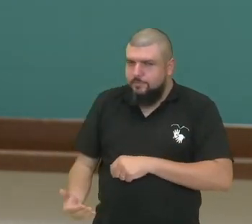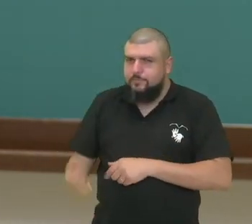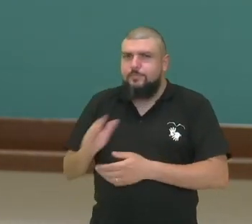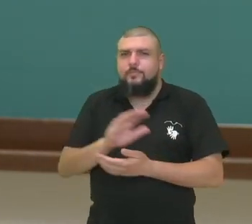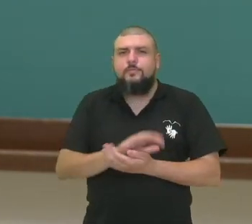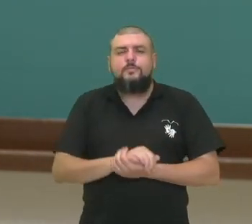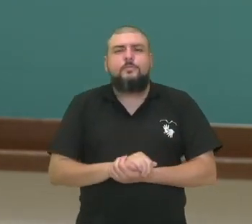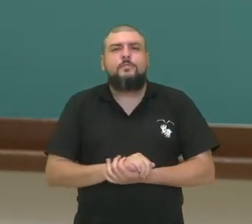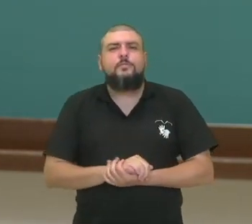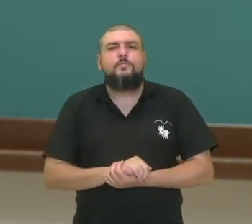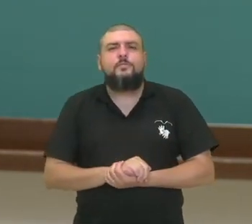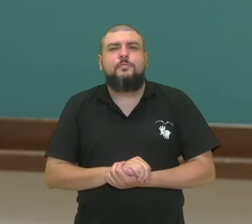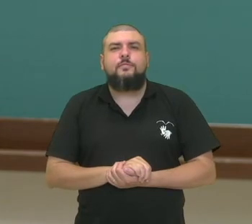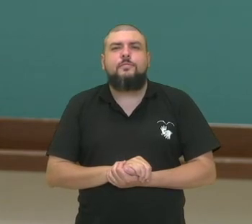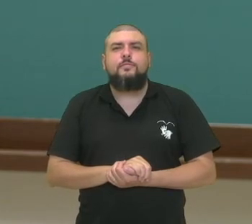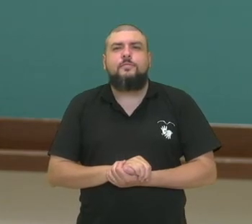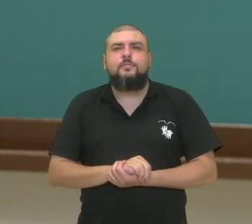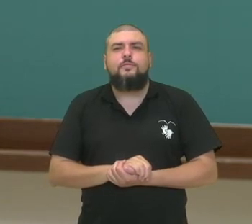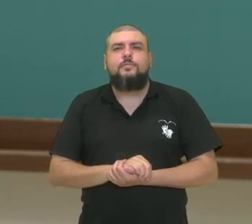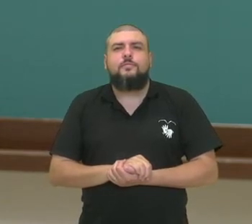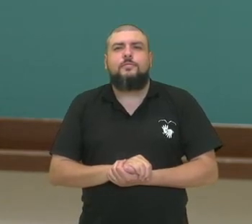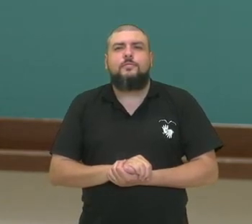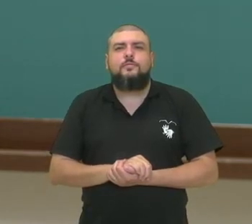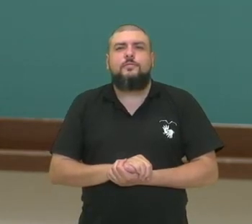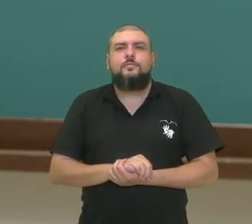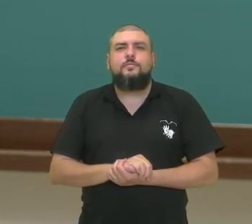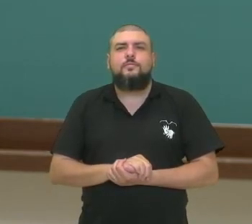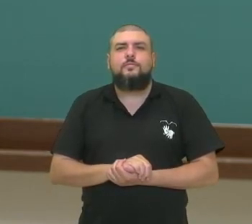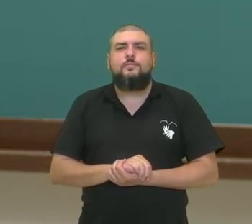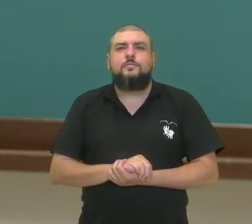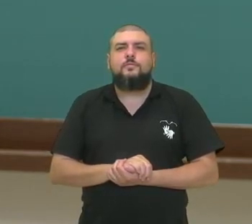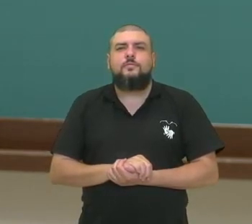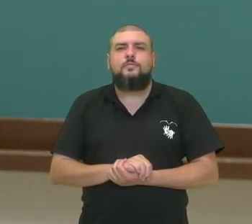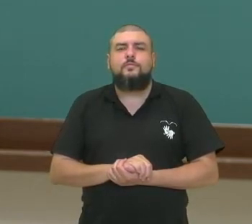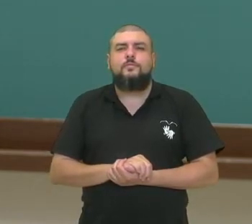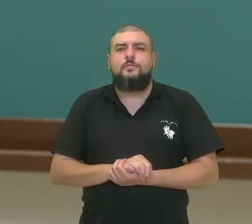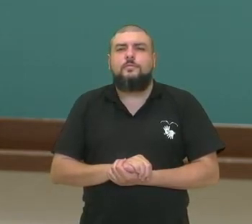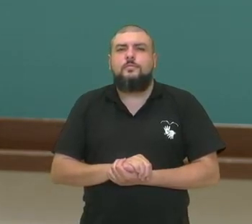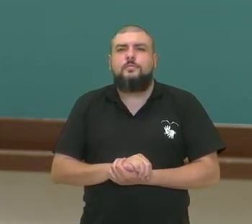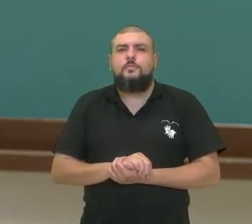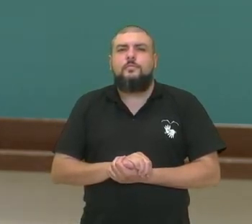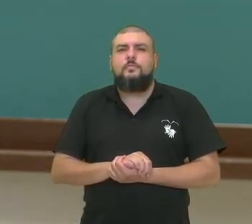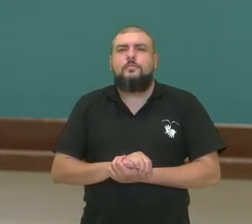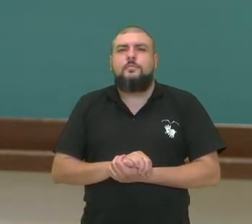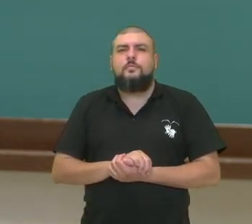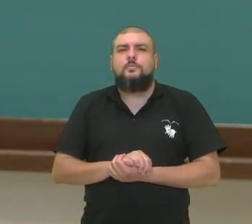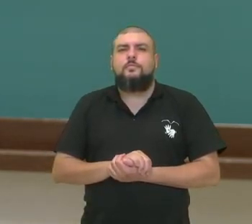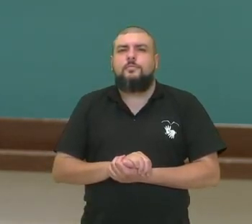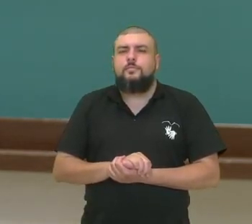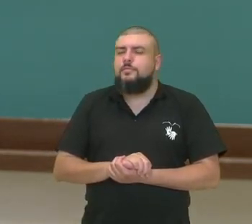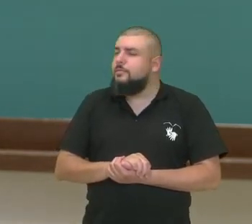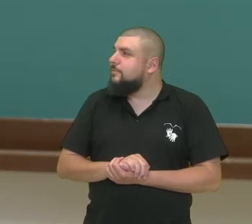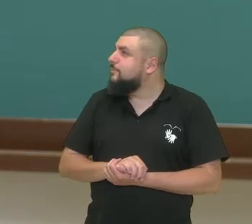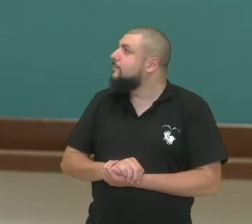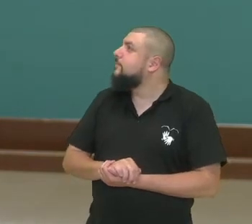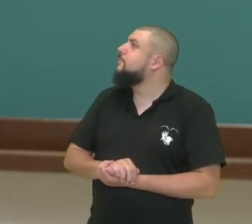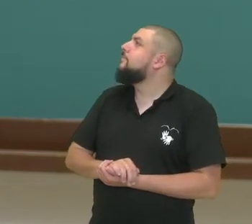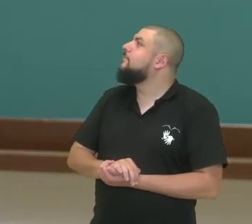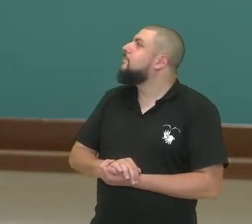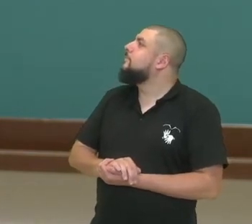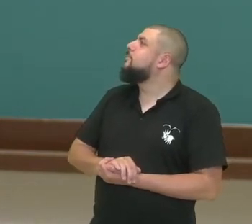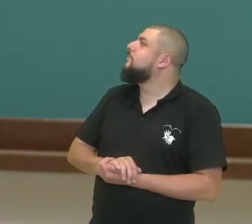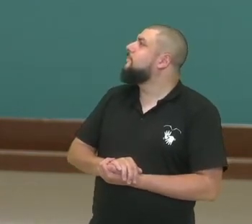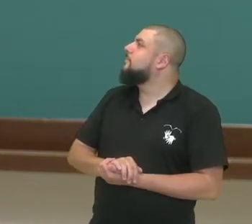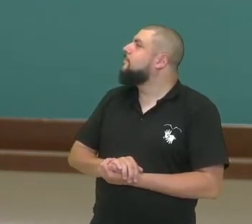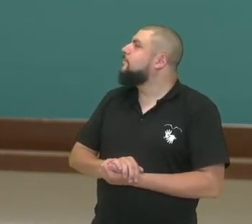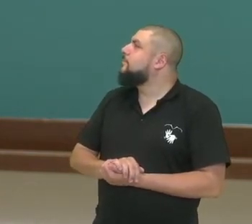que momentos costumamos ouvir os hinos? Os hinos do Brasil, por exemplo, podem ser executados em cerimônias,